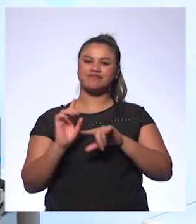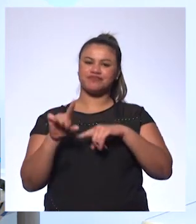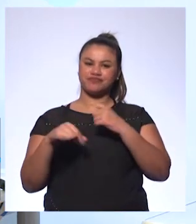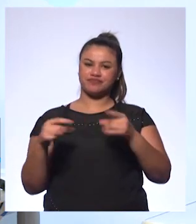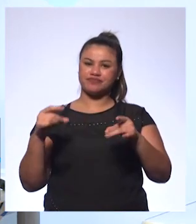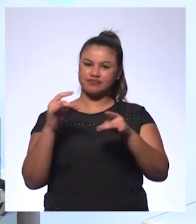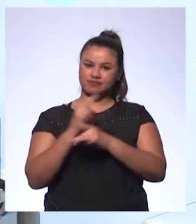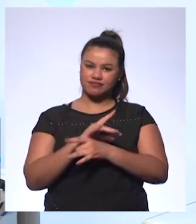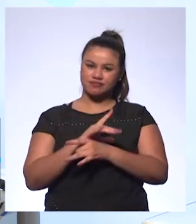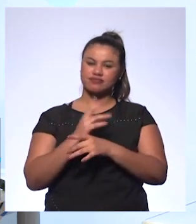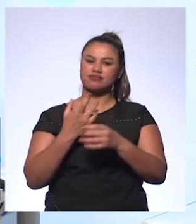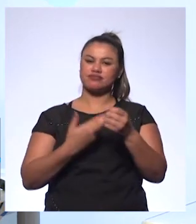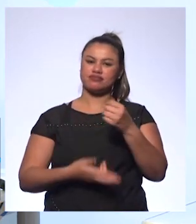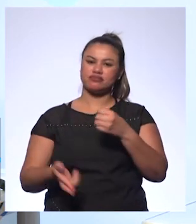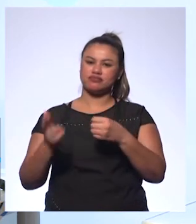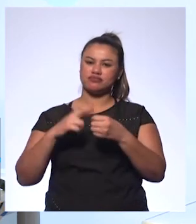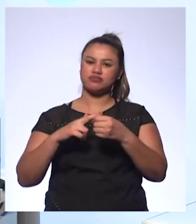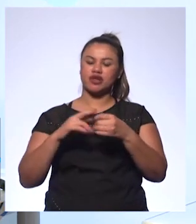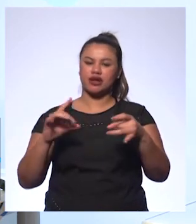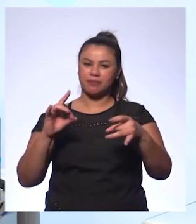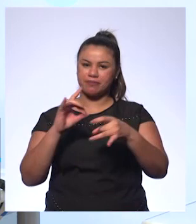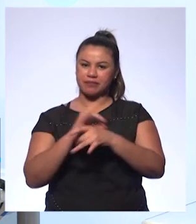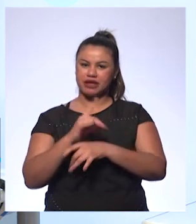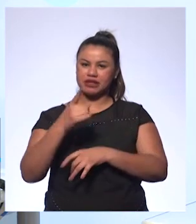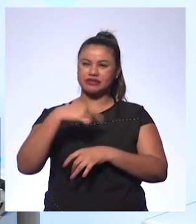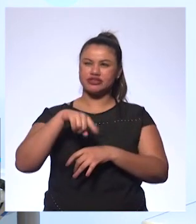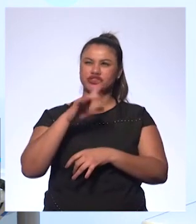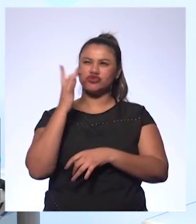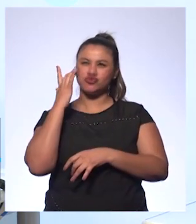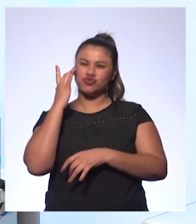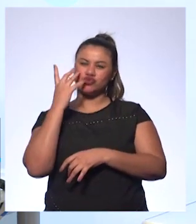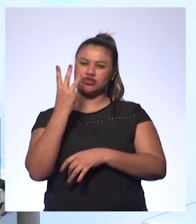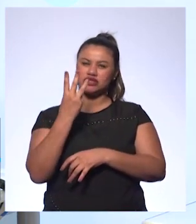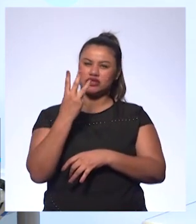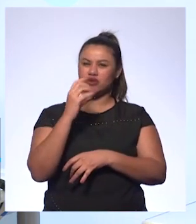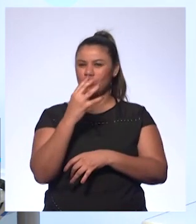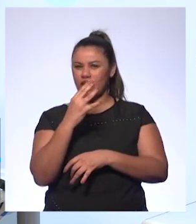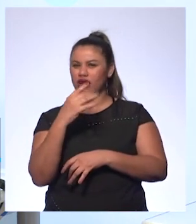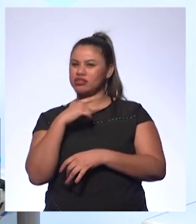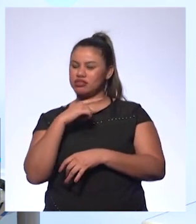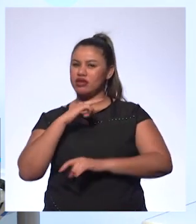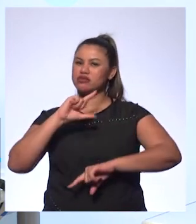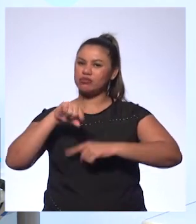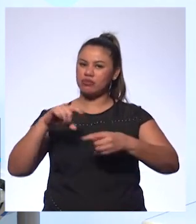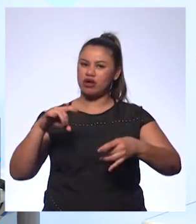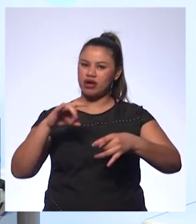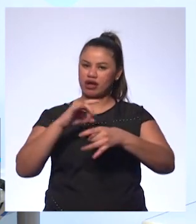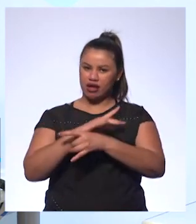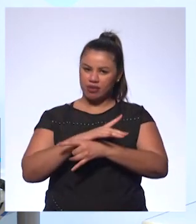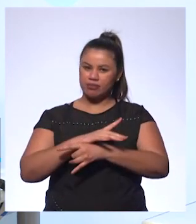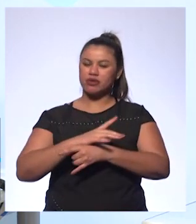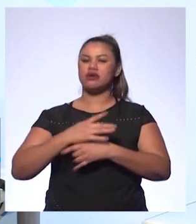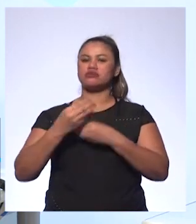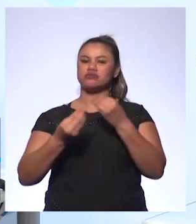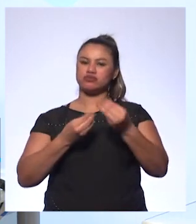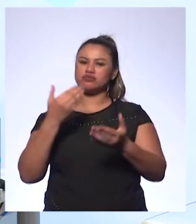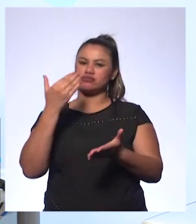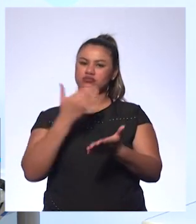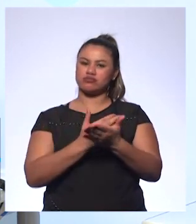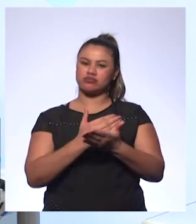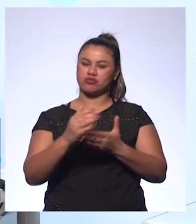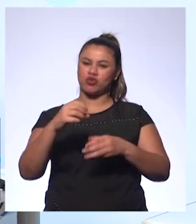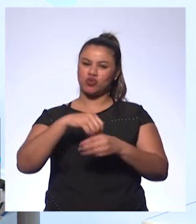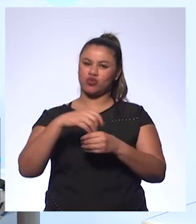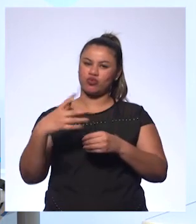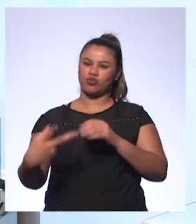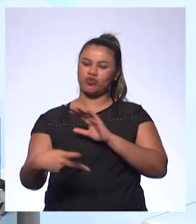que a gente terminar essas recuperações a gente tem mais algumas horas umas três ou quatro aulas é de recuperação E aí a gente que começa